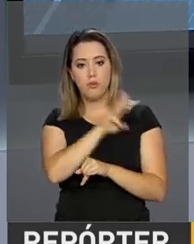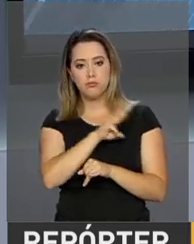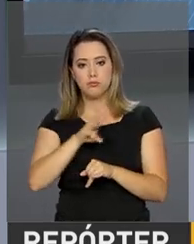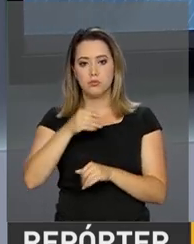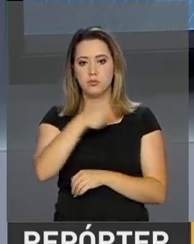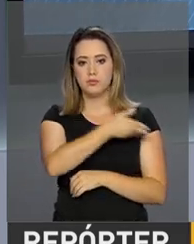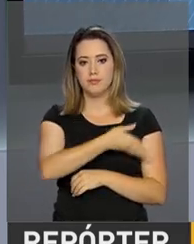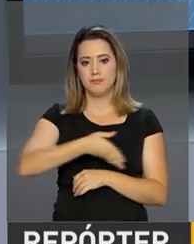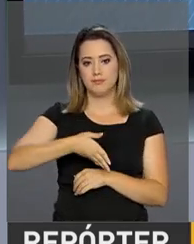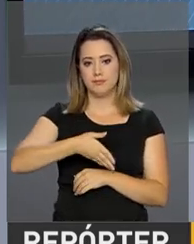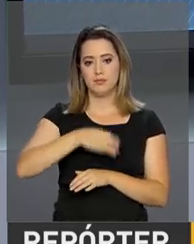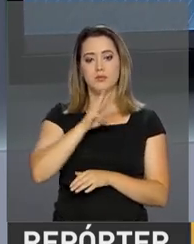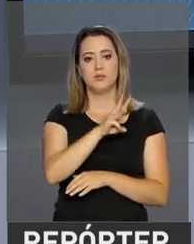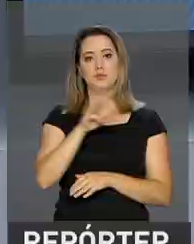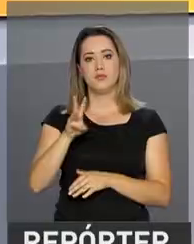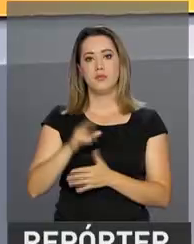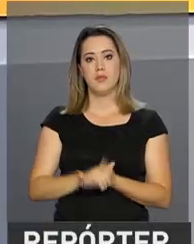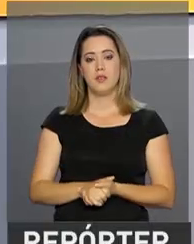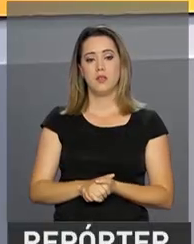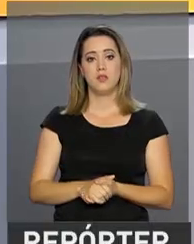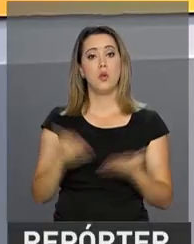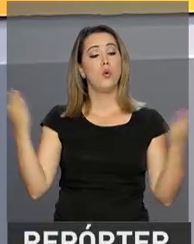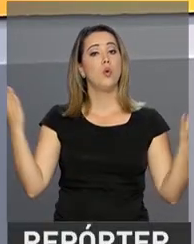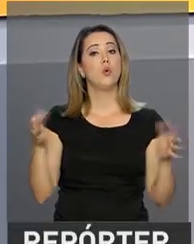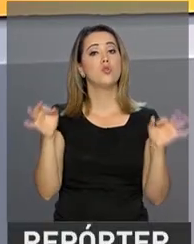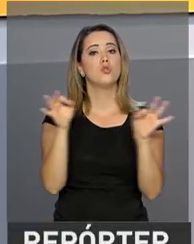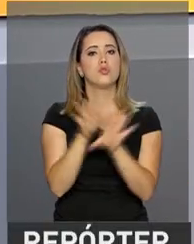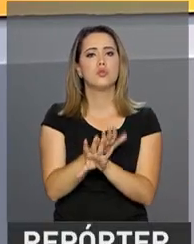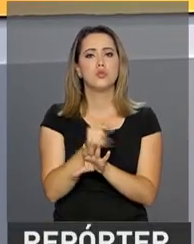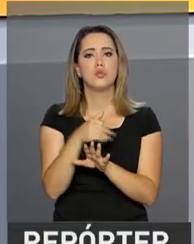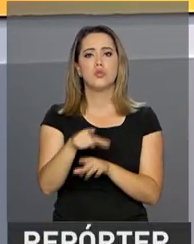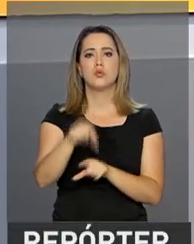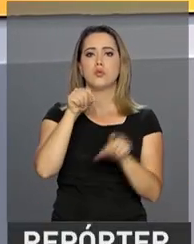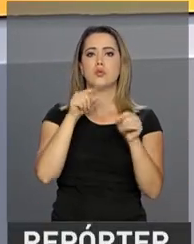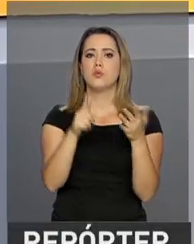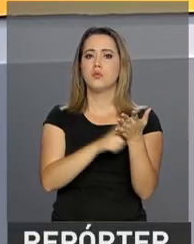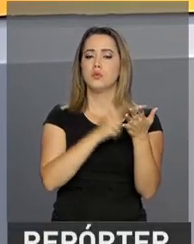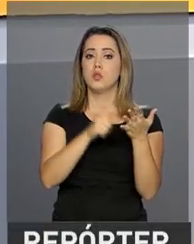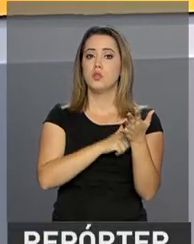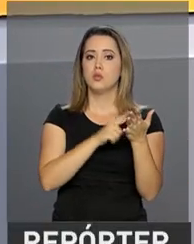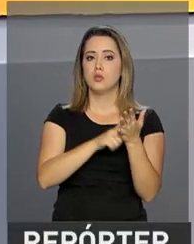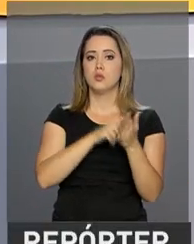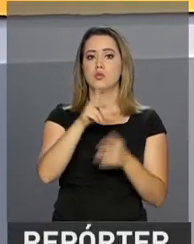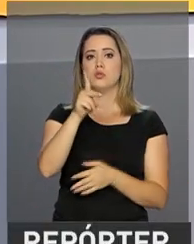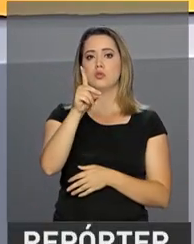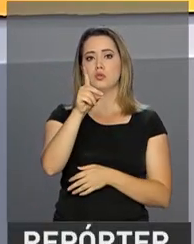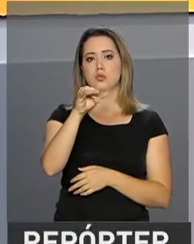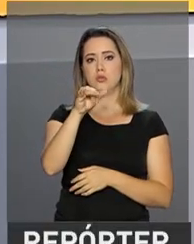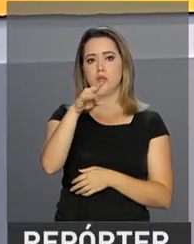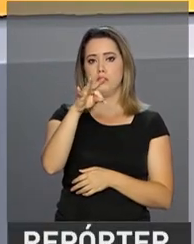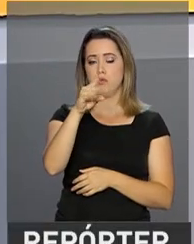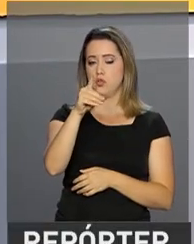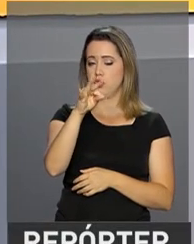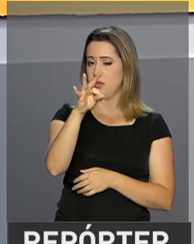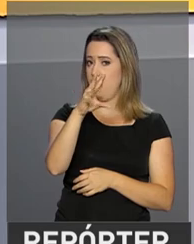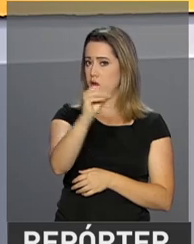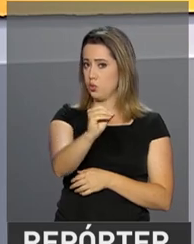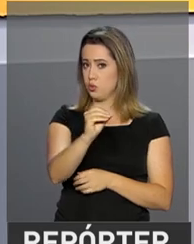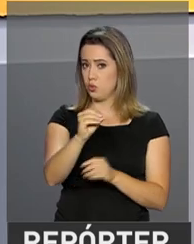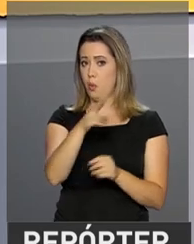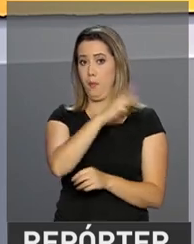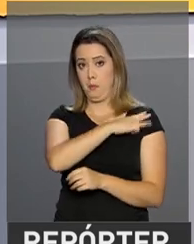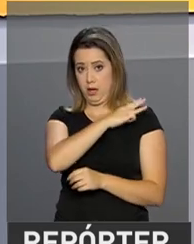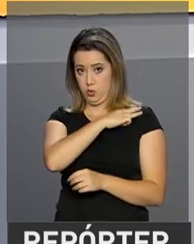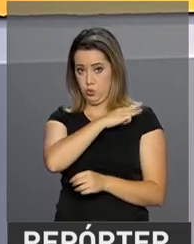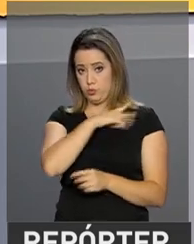internet. Dá uma olhadinha aí no endereço. E hoje é o último dia para a escolha de livros didáticos que vão ser utilizados pelos alunos do ensino médio